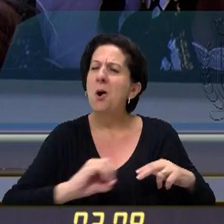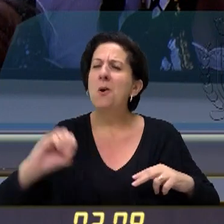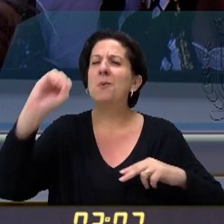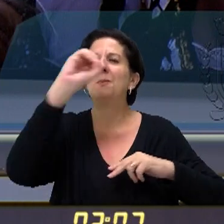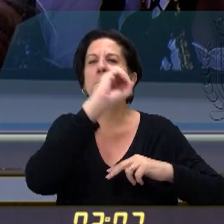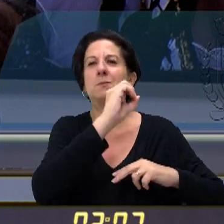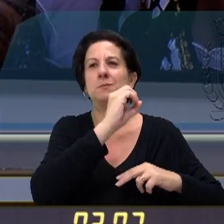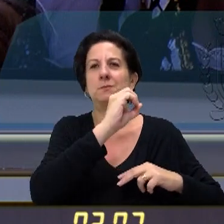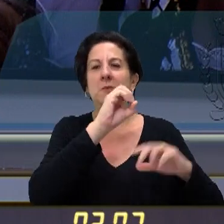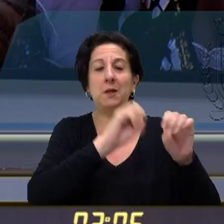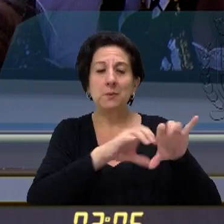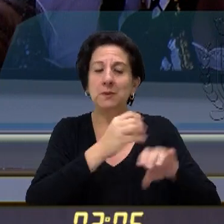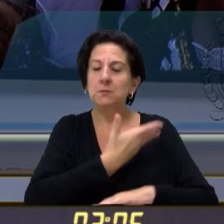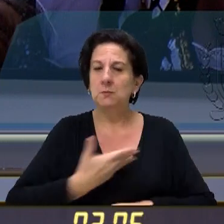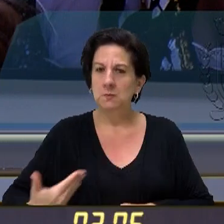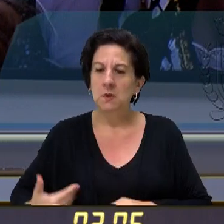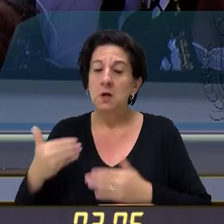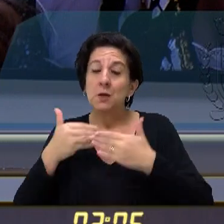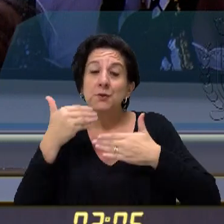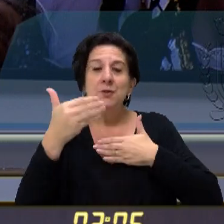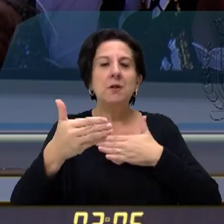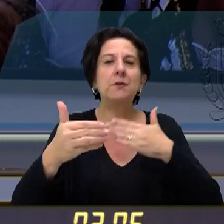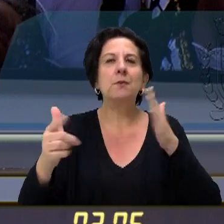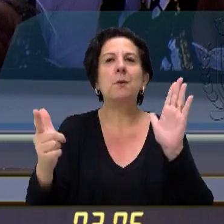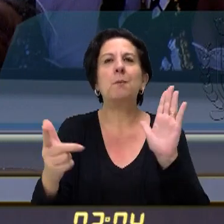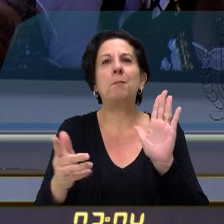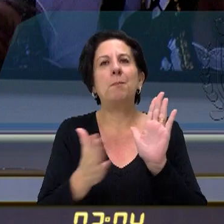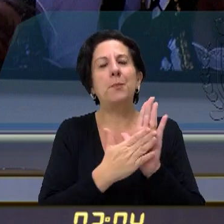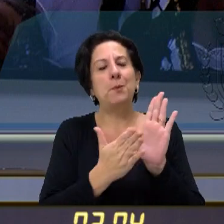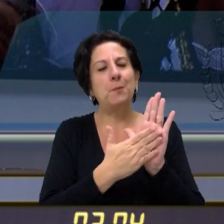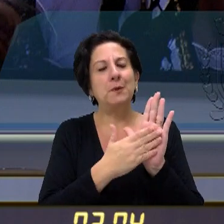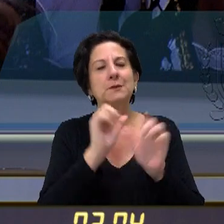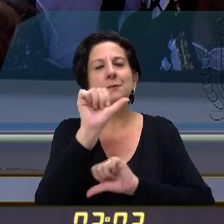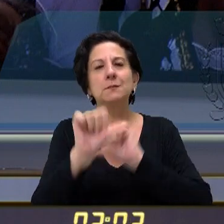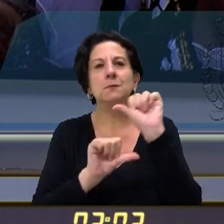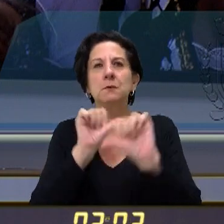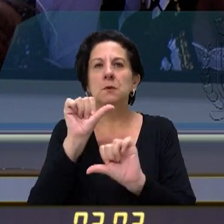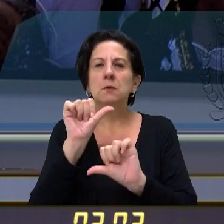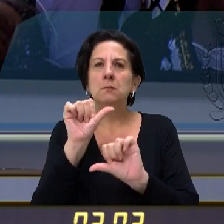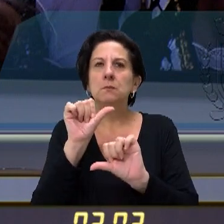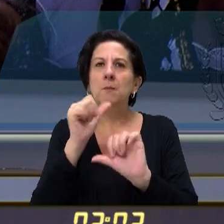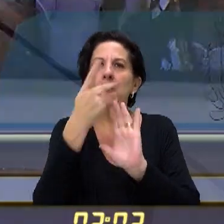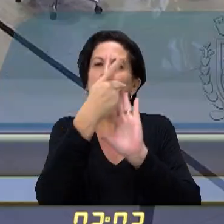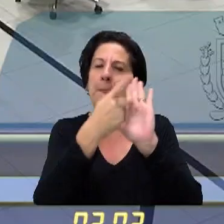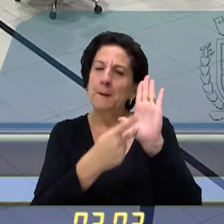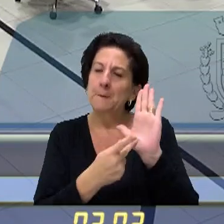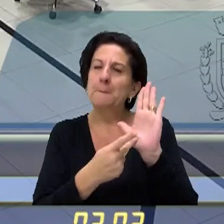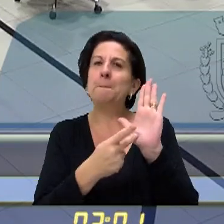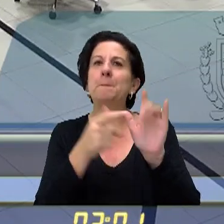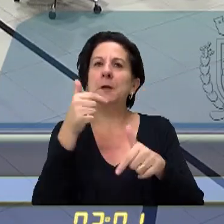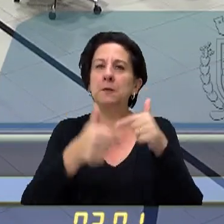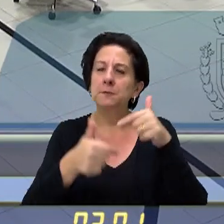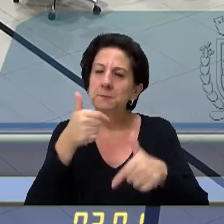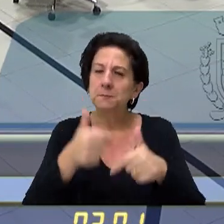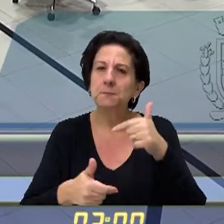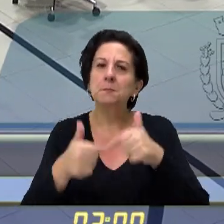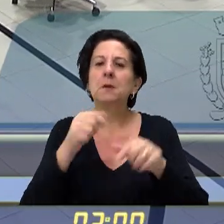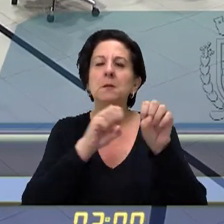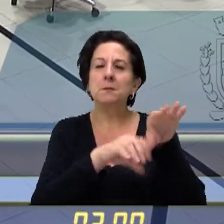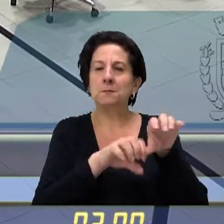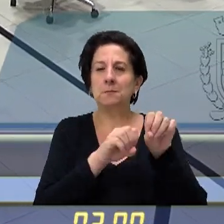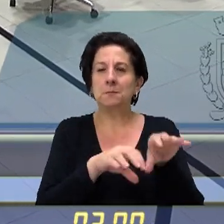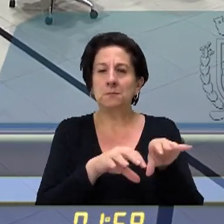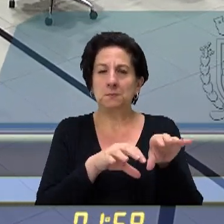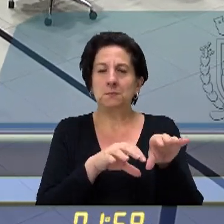pública. Estamos diante de uma proposta que altera o plano de carreira dos trabalhadores em